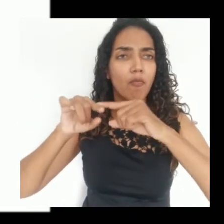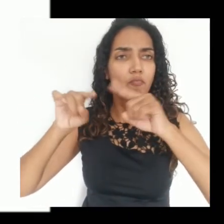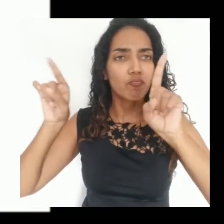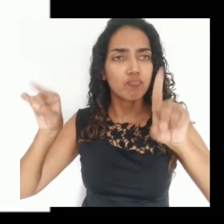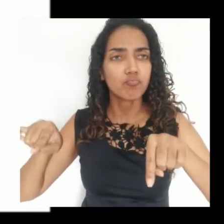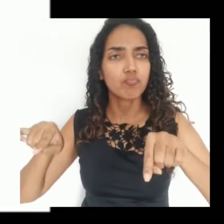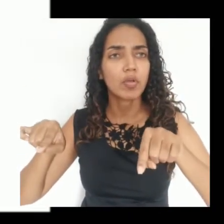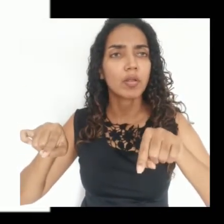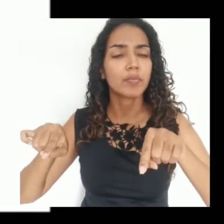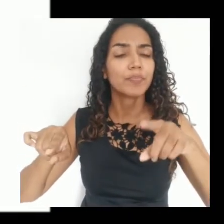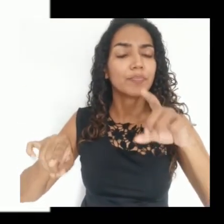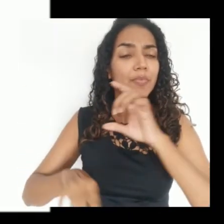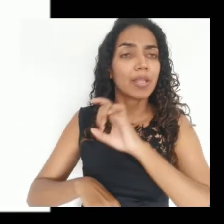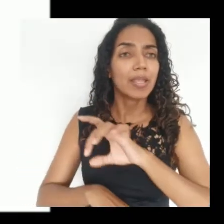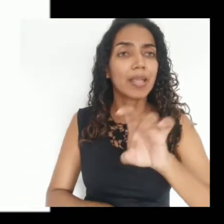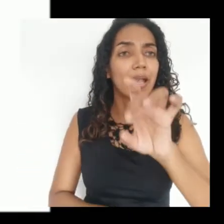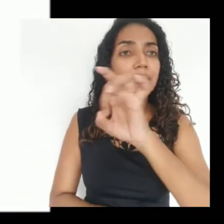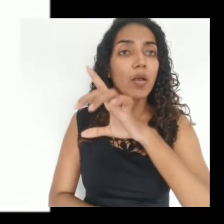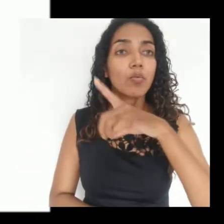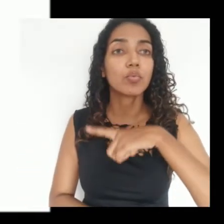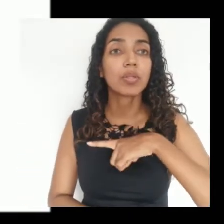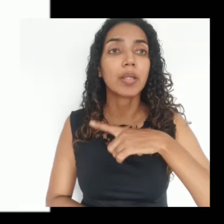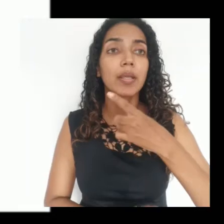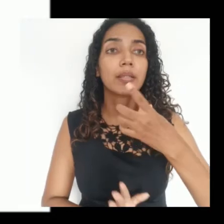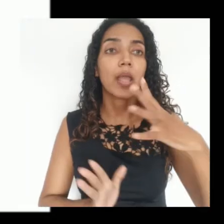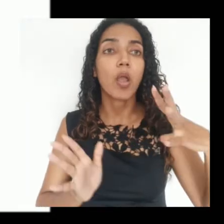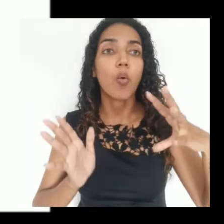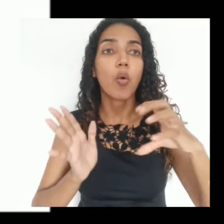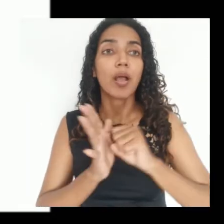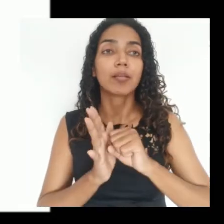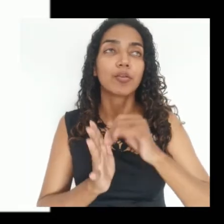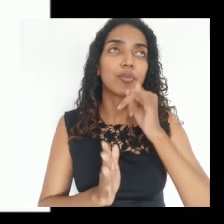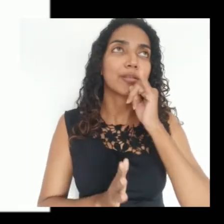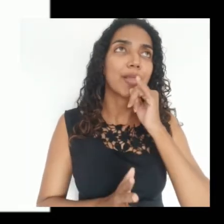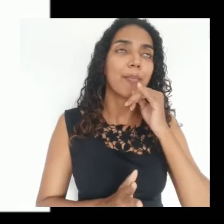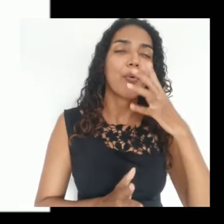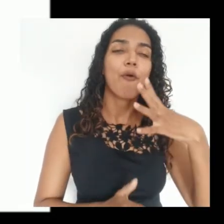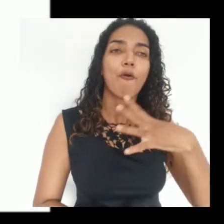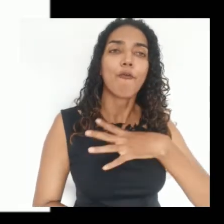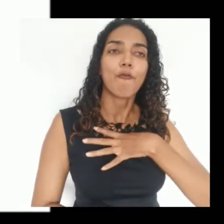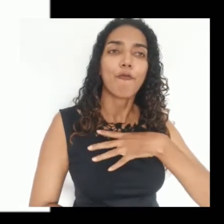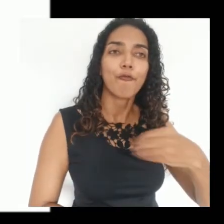lista de dependentes, que são seus filhos, por exemplo, em que